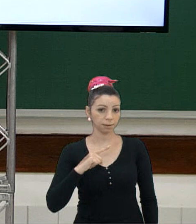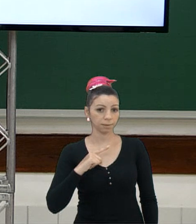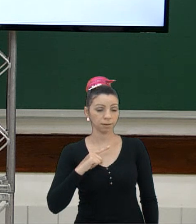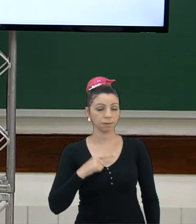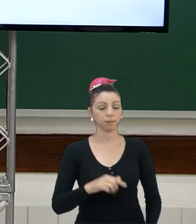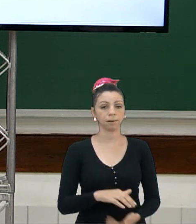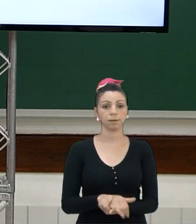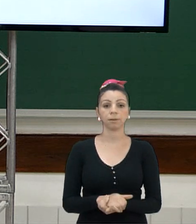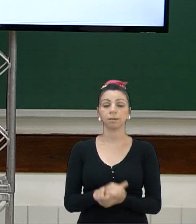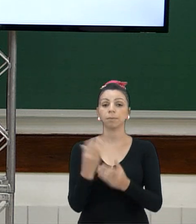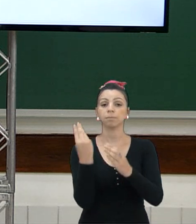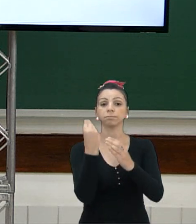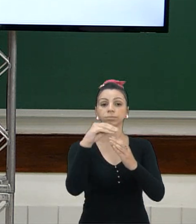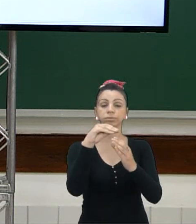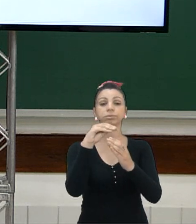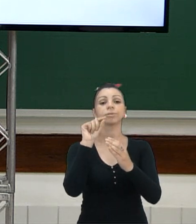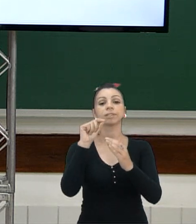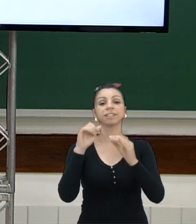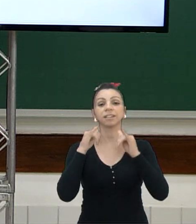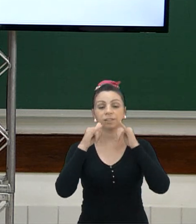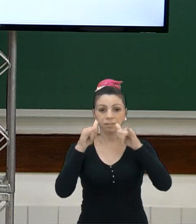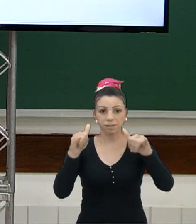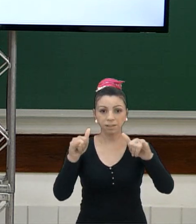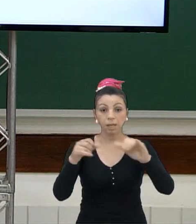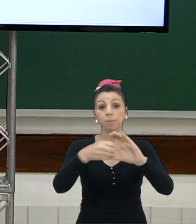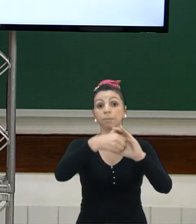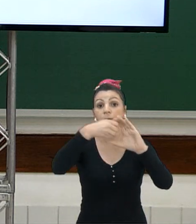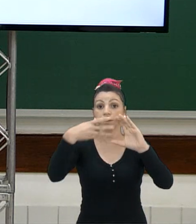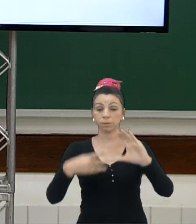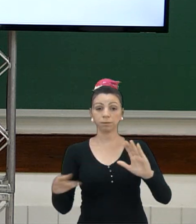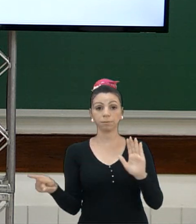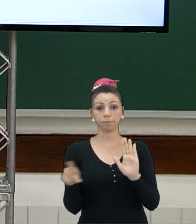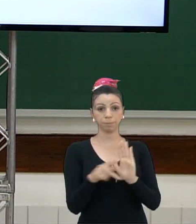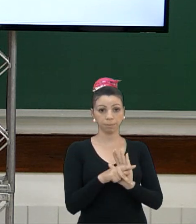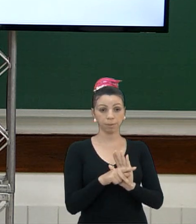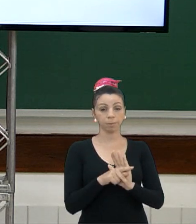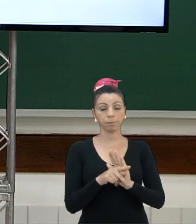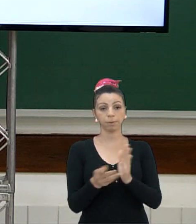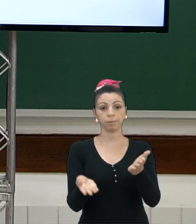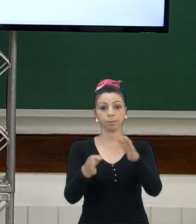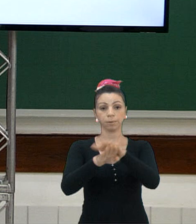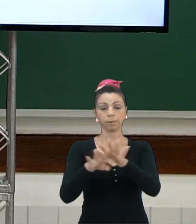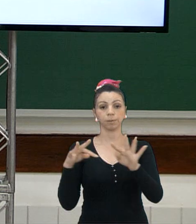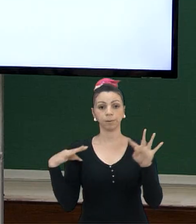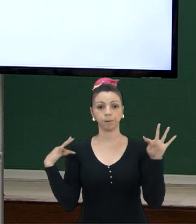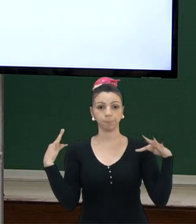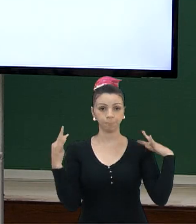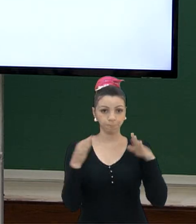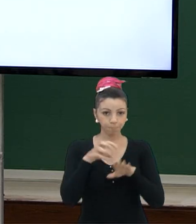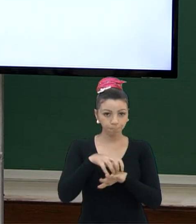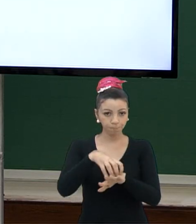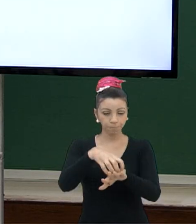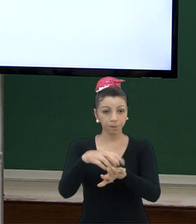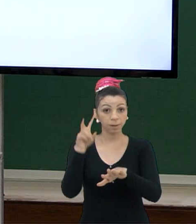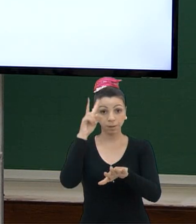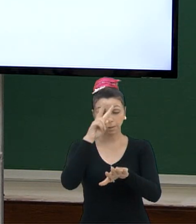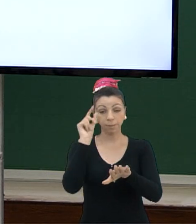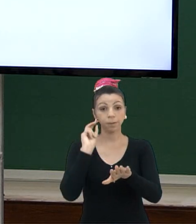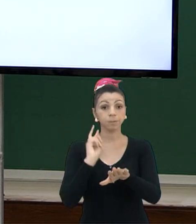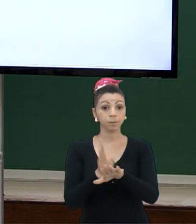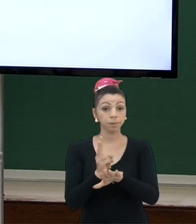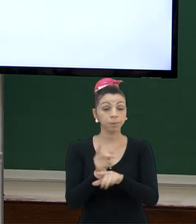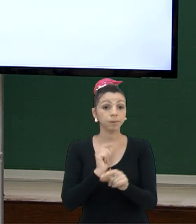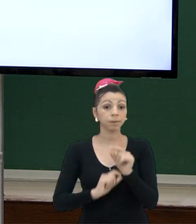uma publicidade. Então, estas são as características ali do meu folheto turístico. Lembrando